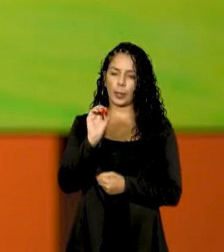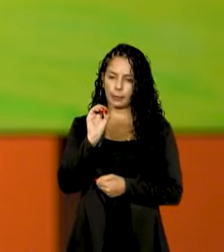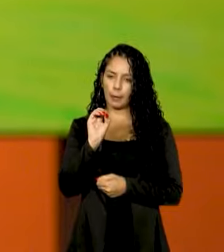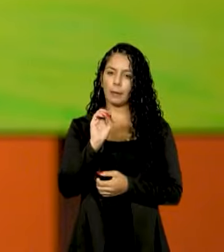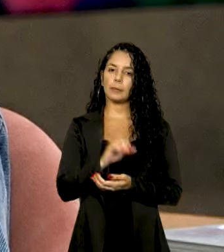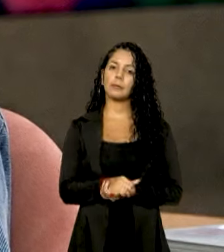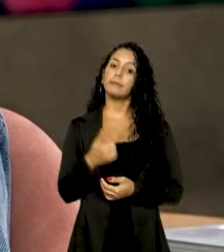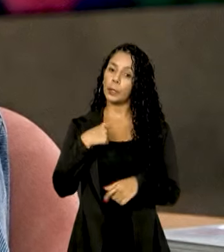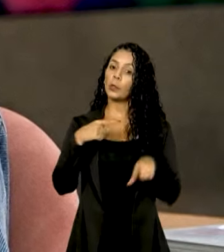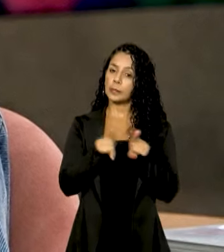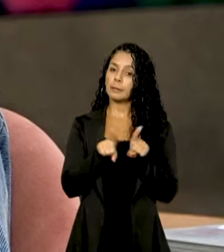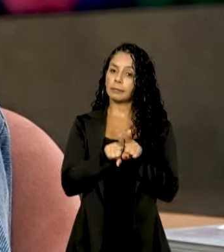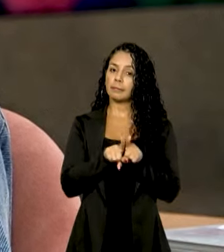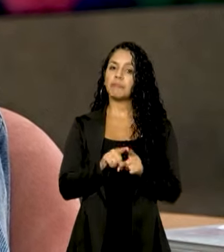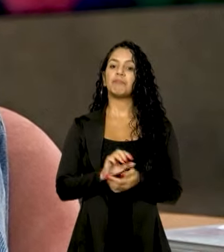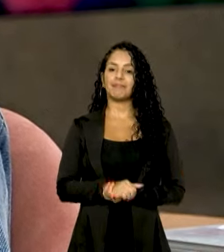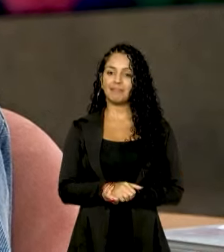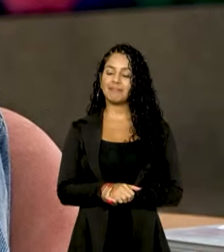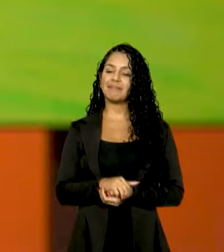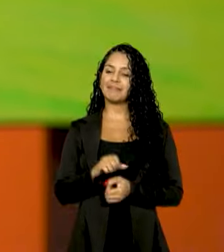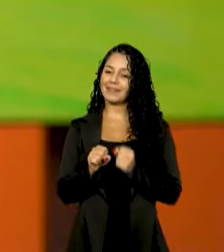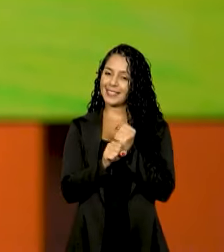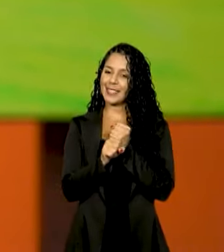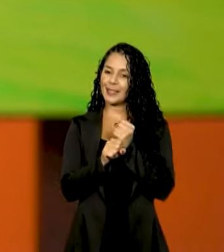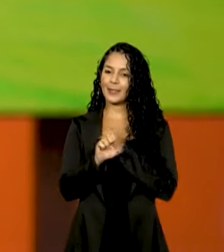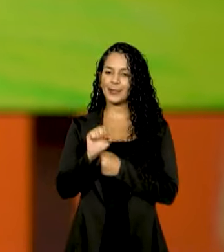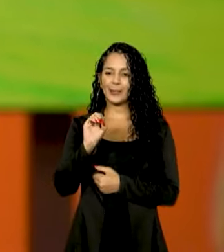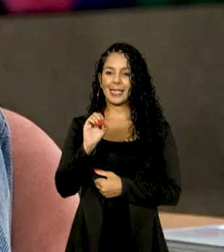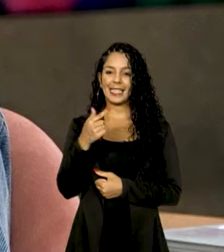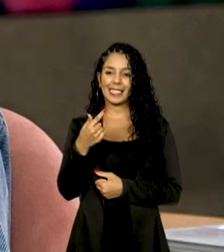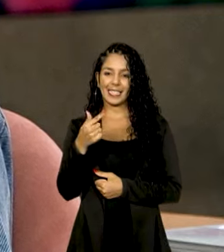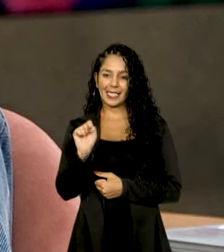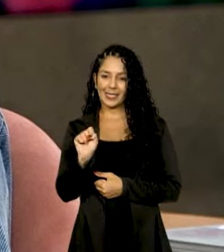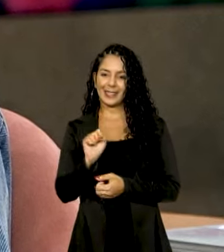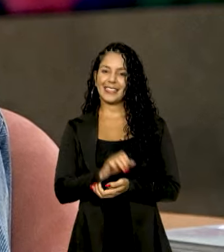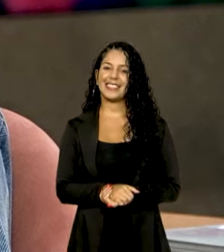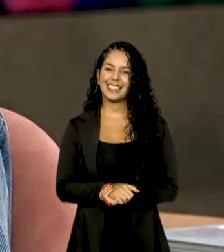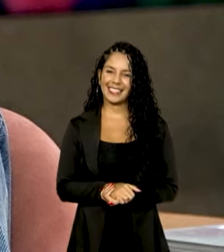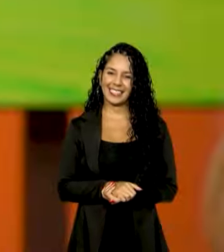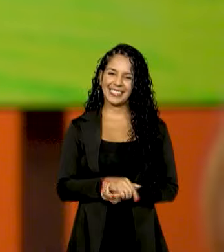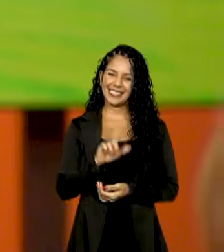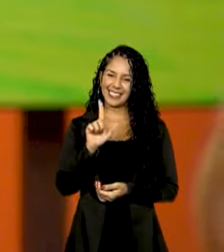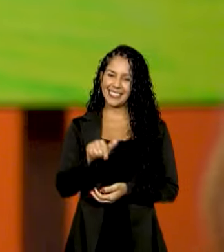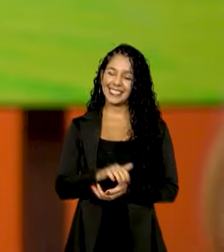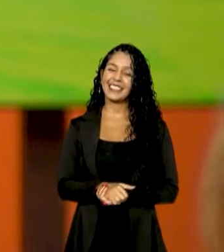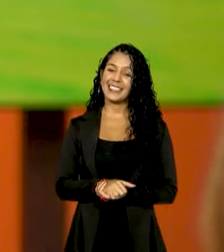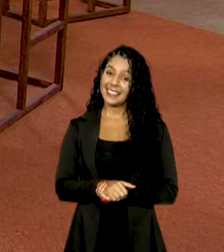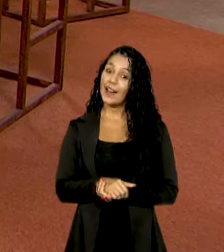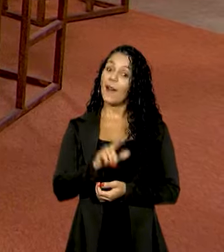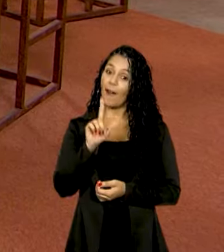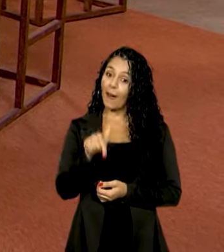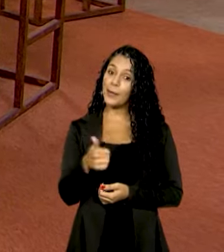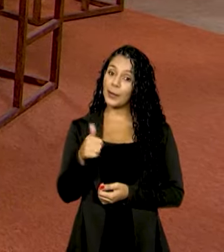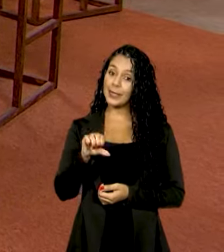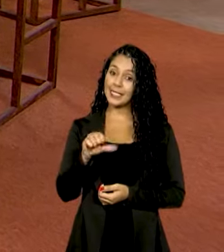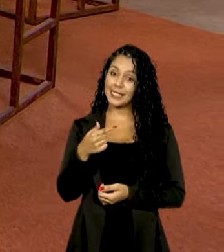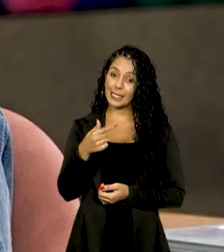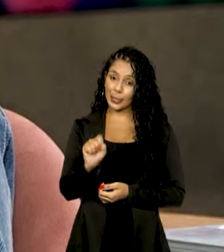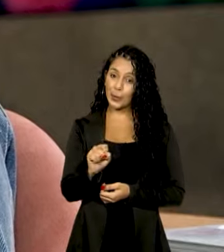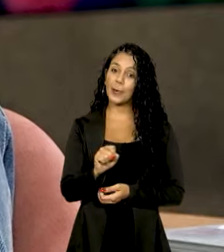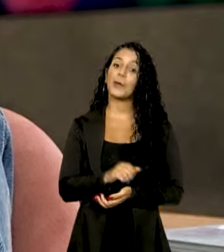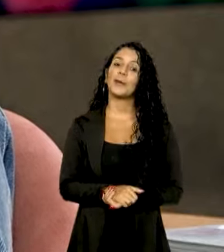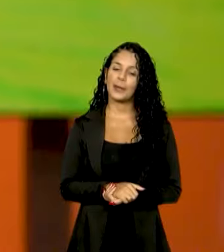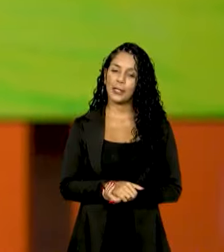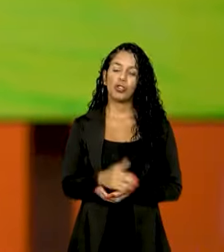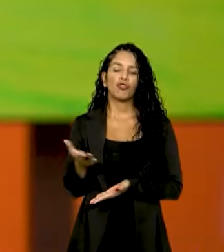Eu também. Também? É. Nos anos 80? 78. 78. Ai, você foi mãe. É, 1978. Foi mãe muito mocinha. É,